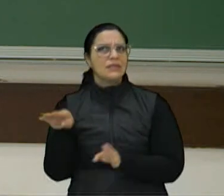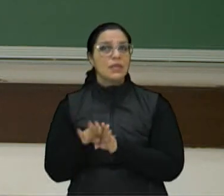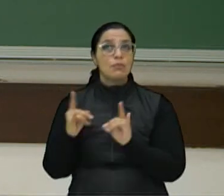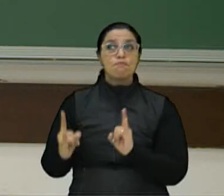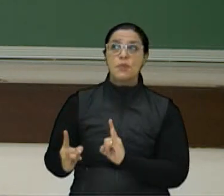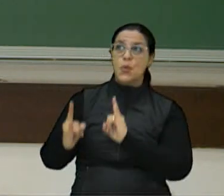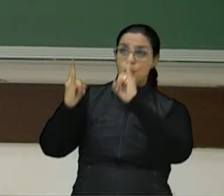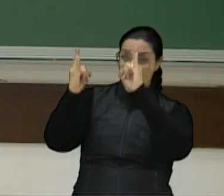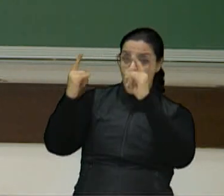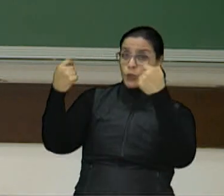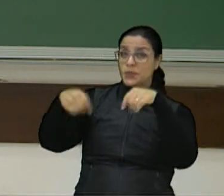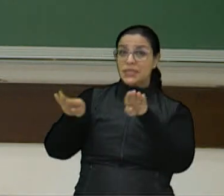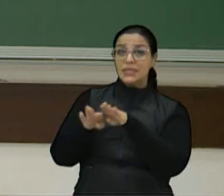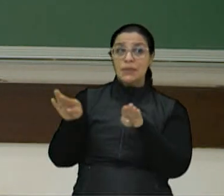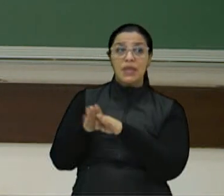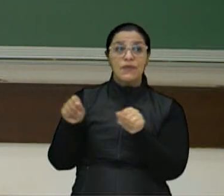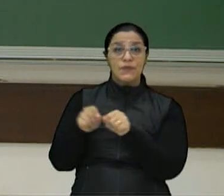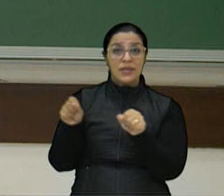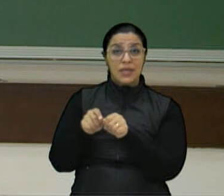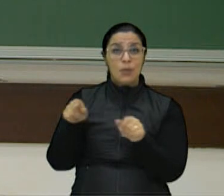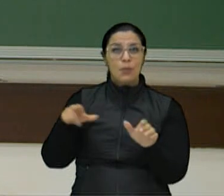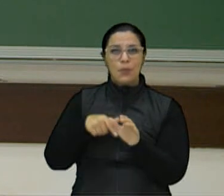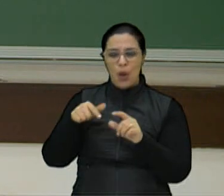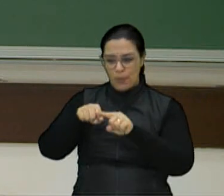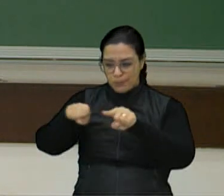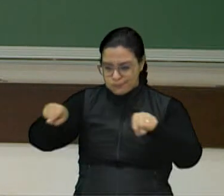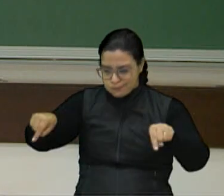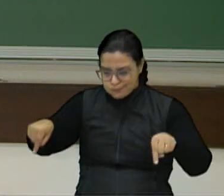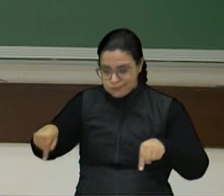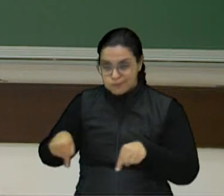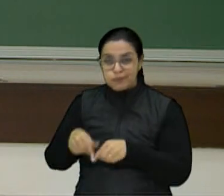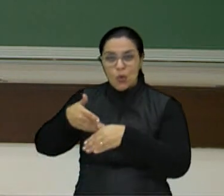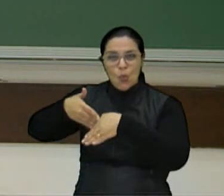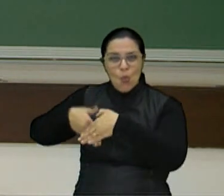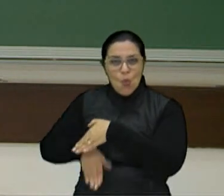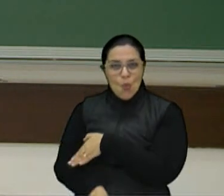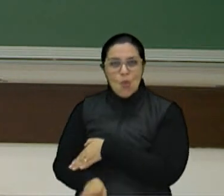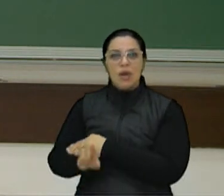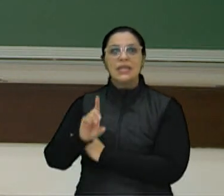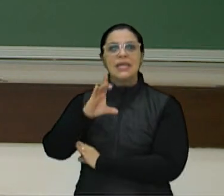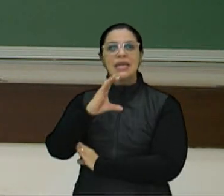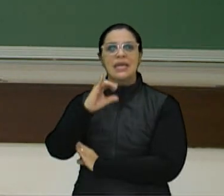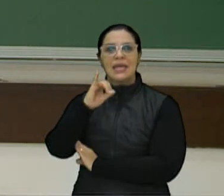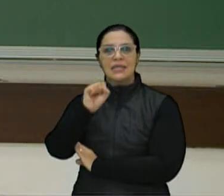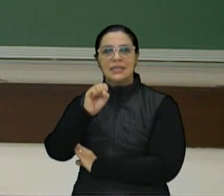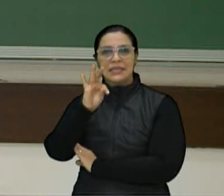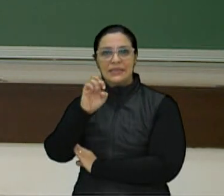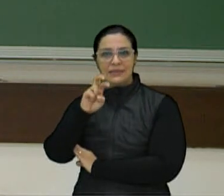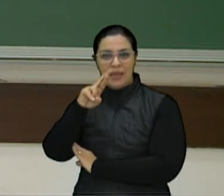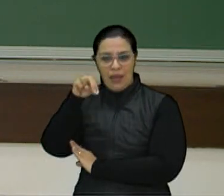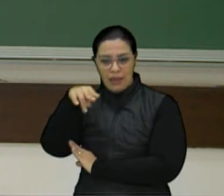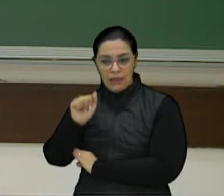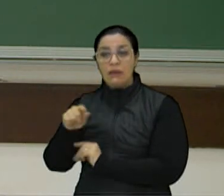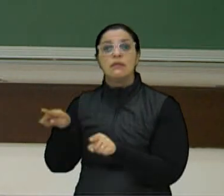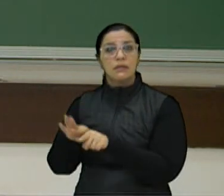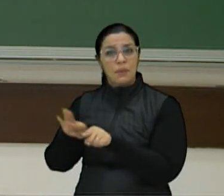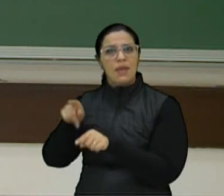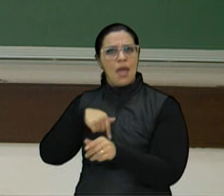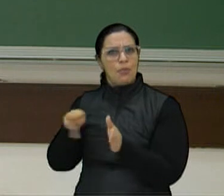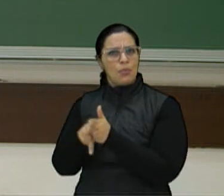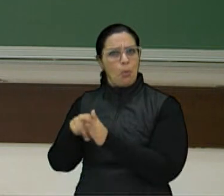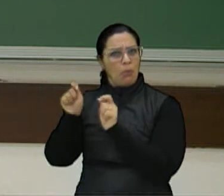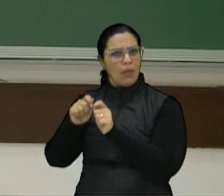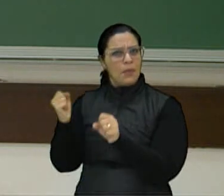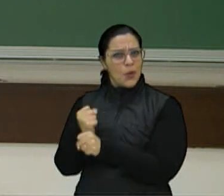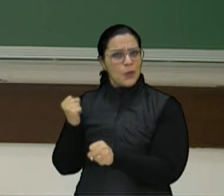prédio tem que instalar uma cisterna, faça uma conta, sentem com o síndico, vale a pena fazer a instalação de uma cisterna, nós vamos